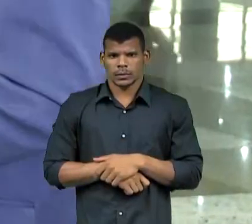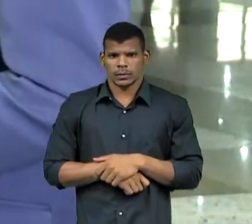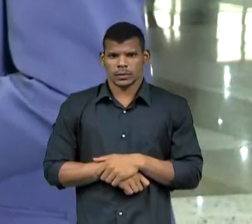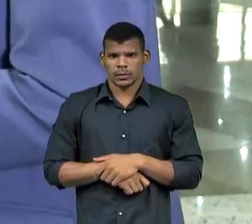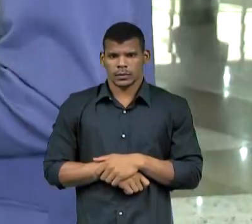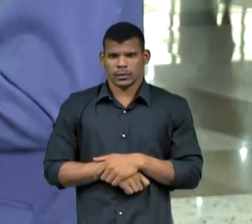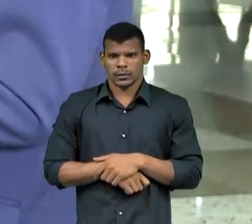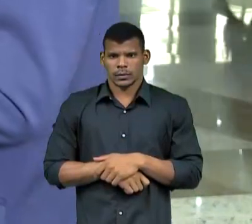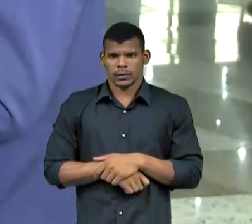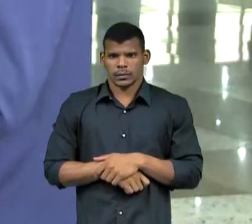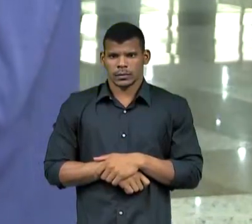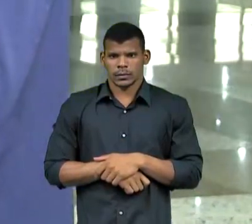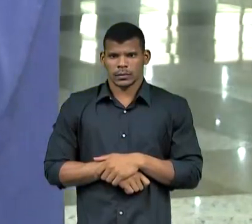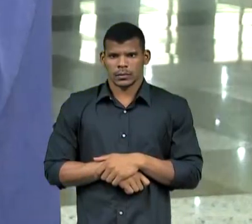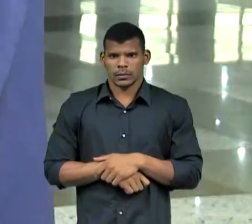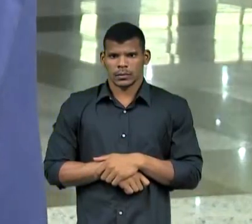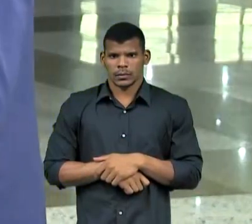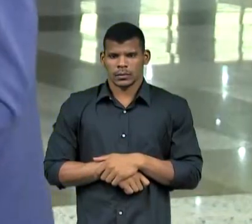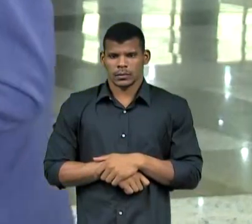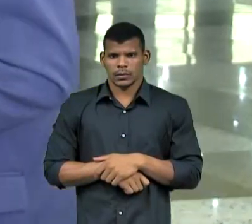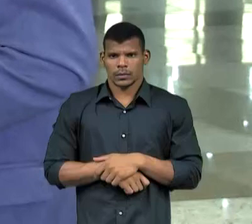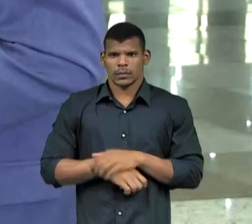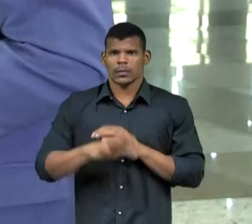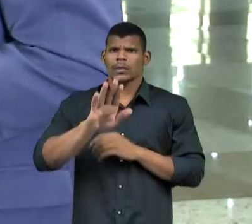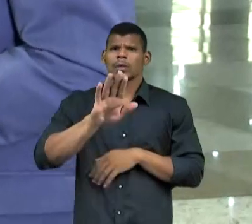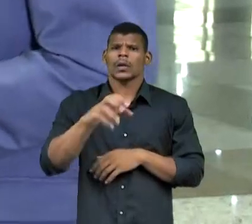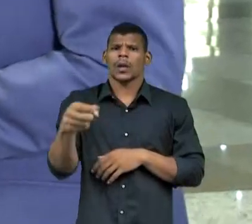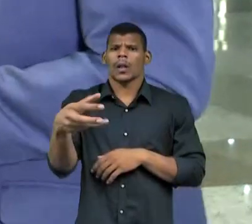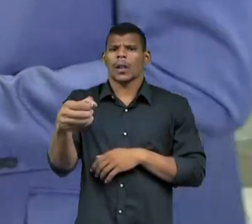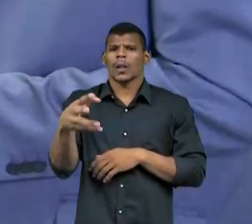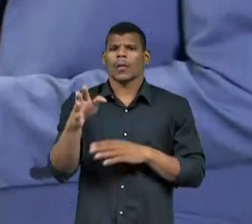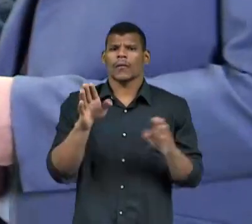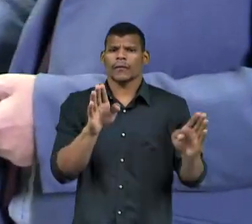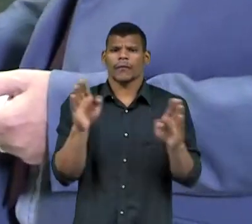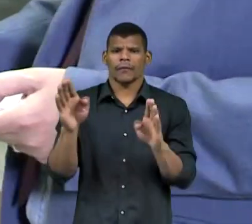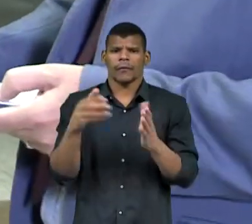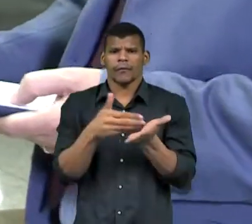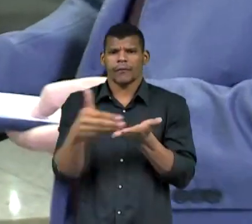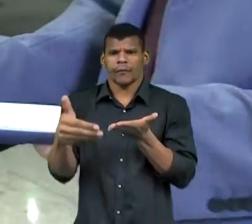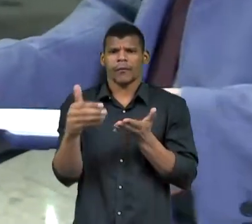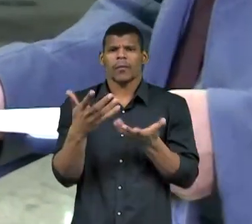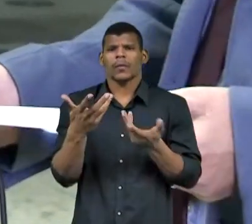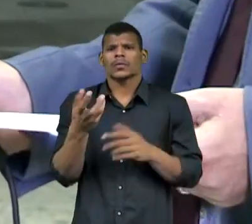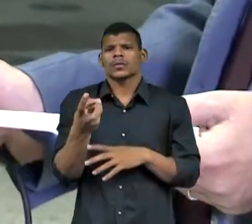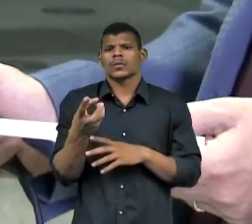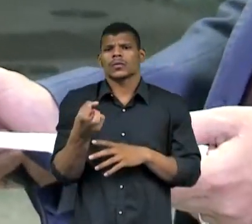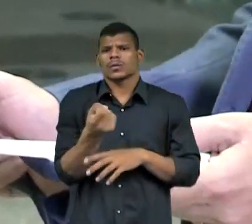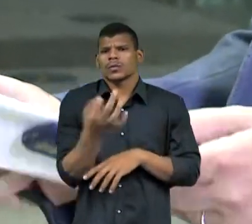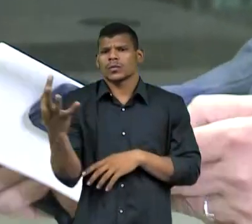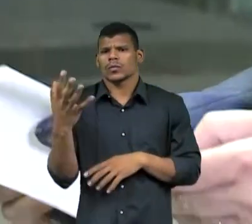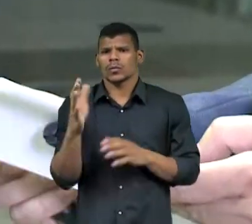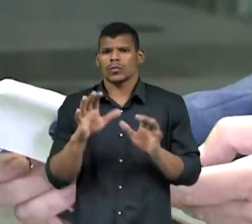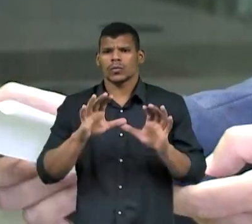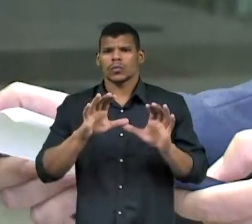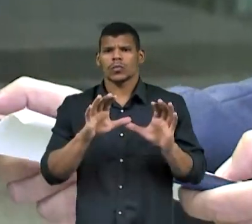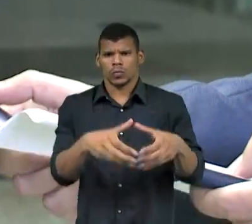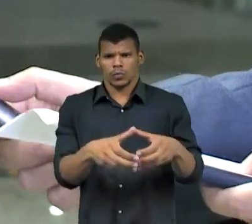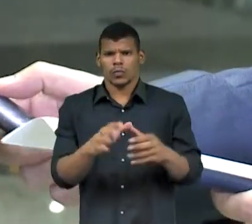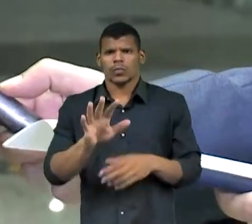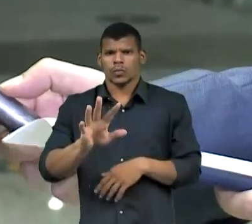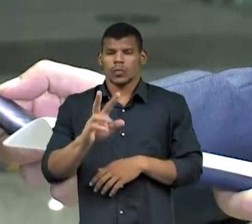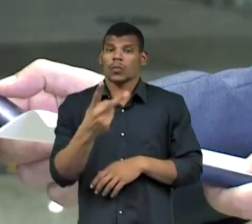turmas começam nessa nova fase do projeto Superação? A nova fase nós iniciaremos com dois